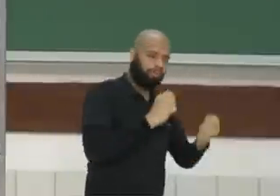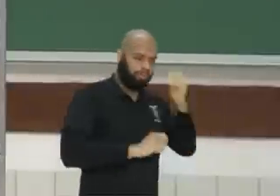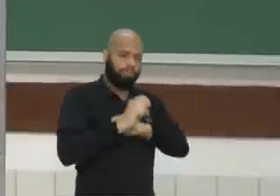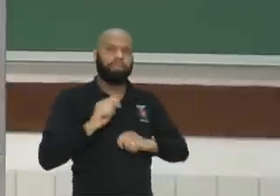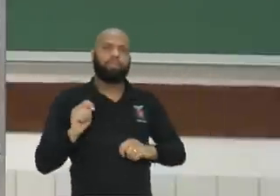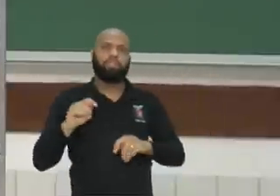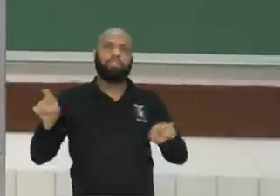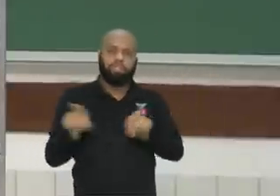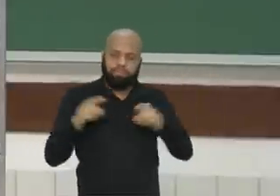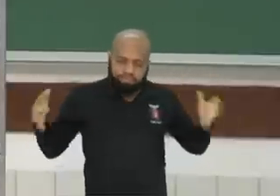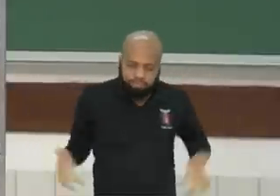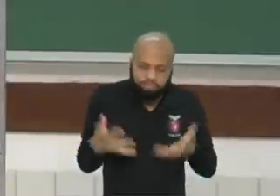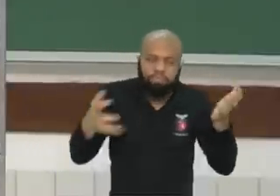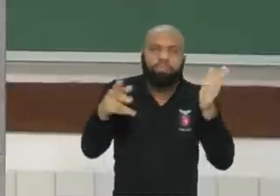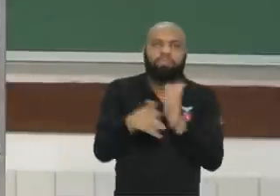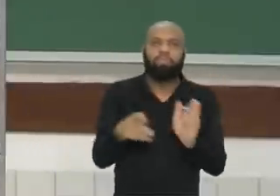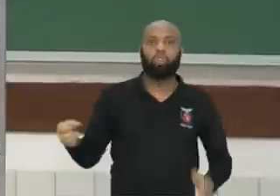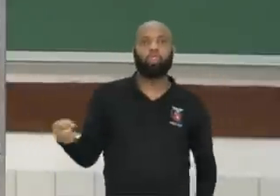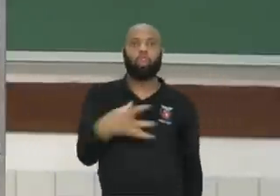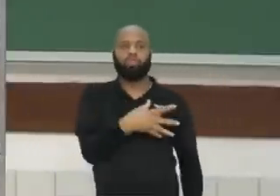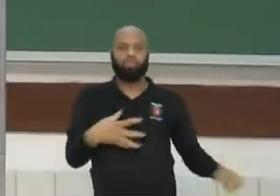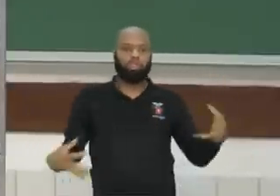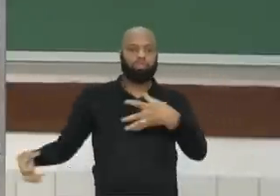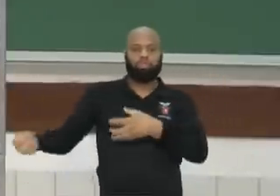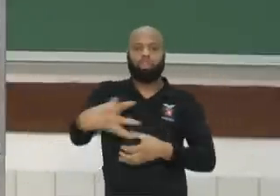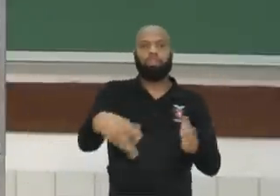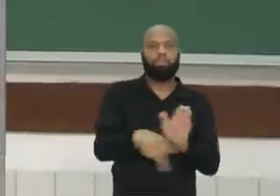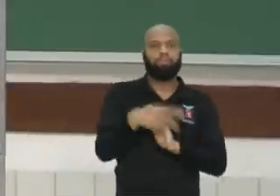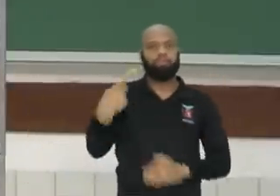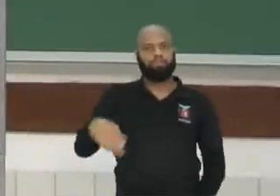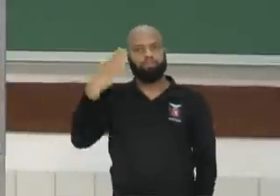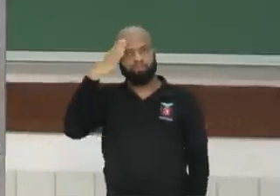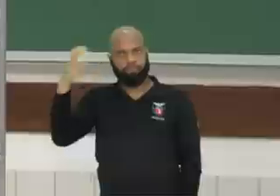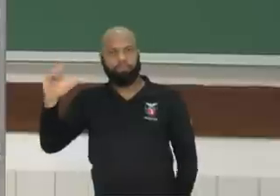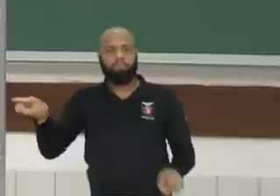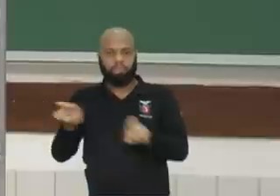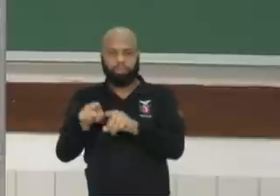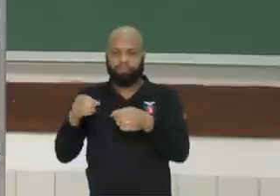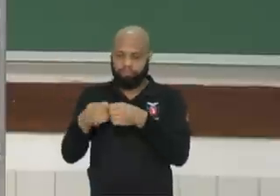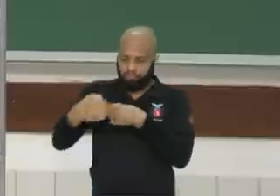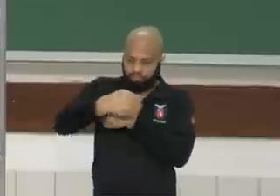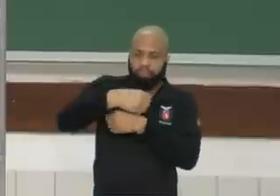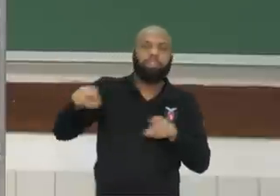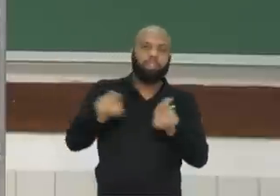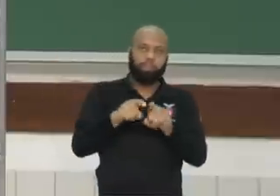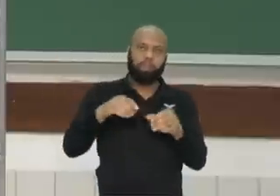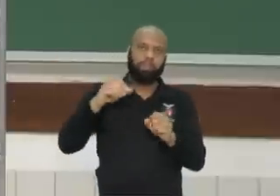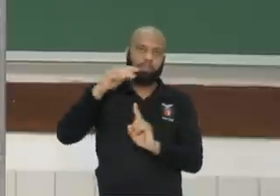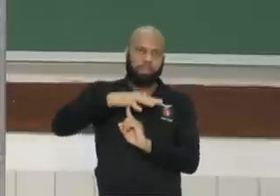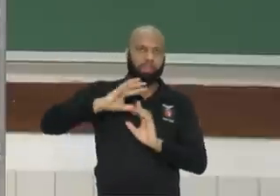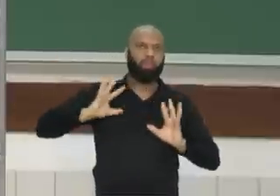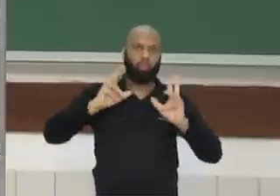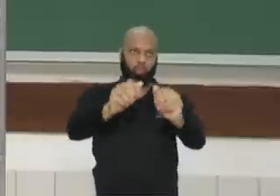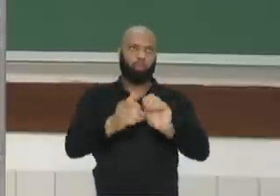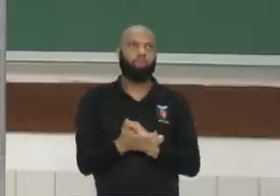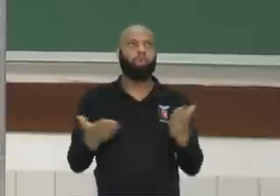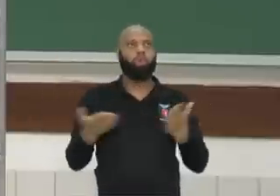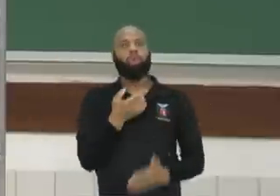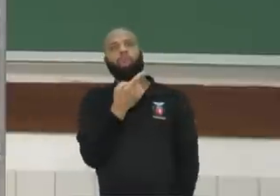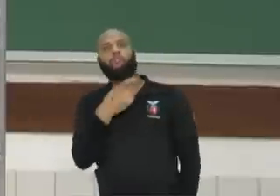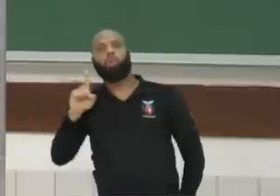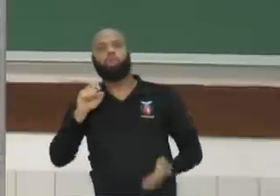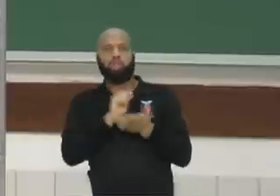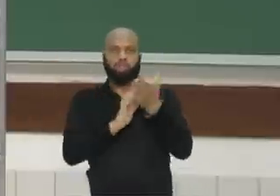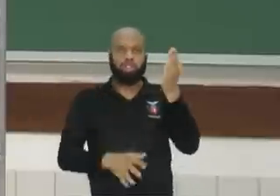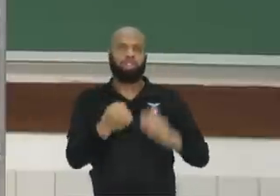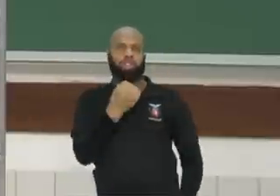também para a modernização aqui de Curitiba, região e, consequentemente, do Paraná todo. Trago agora a nossa última